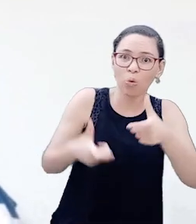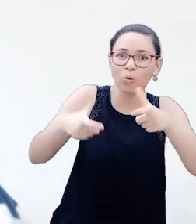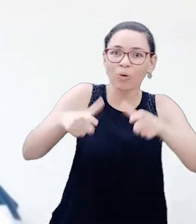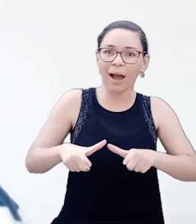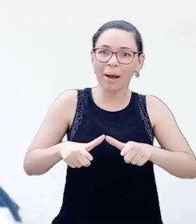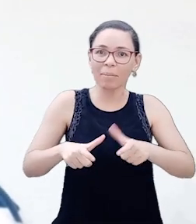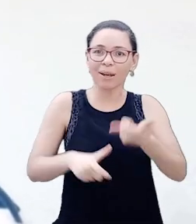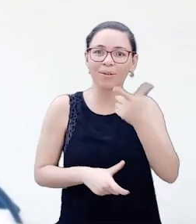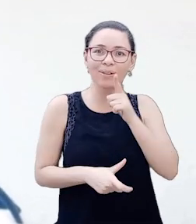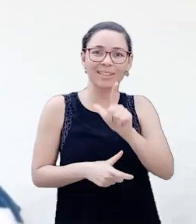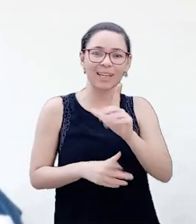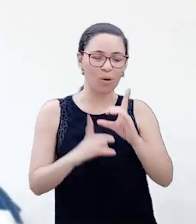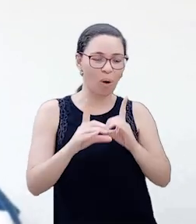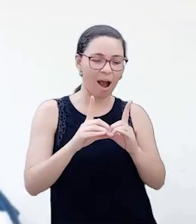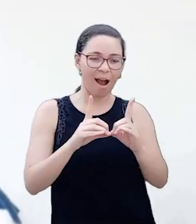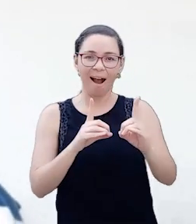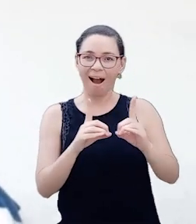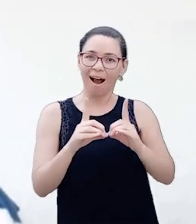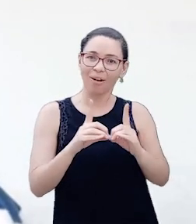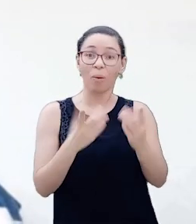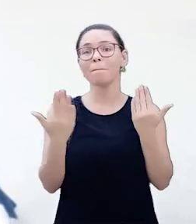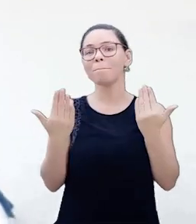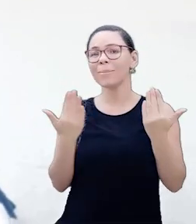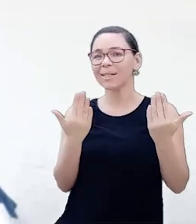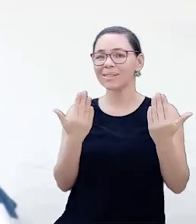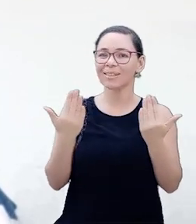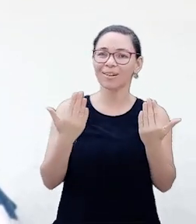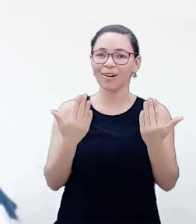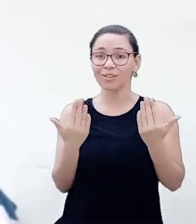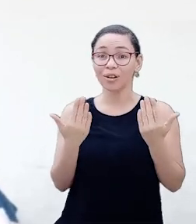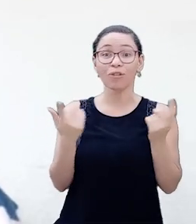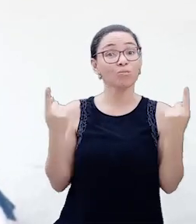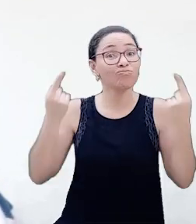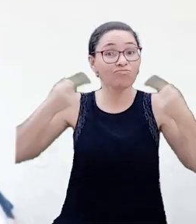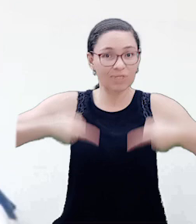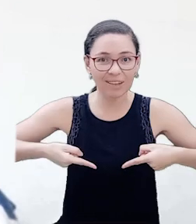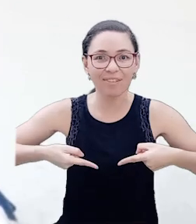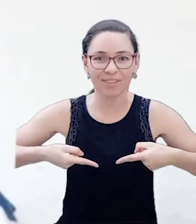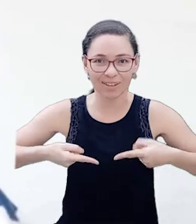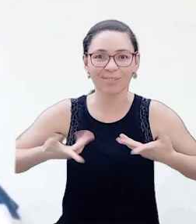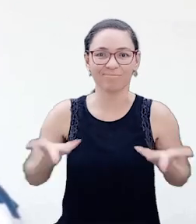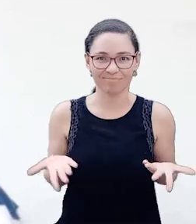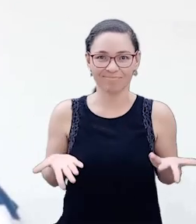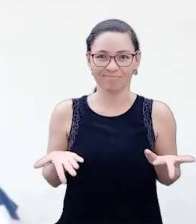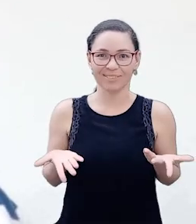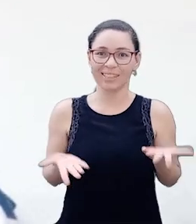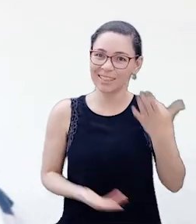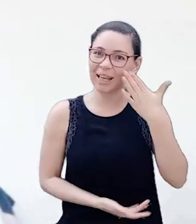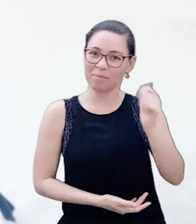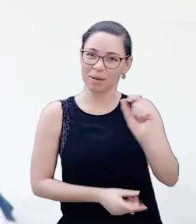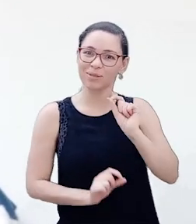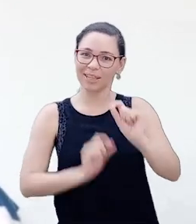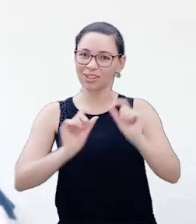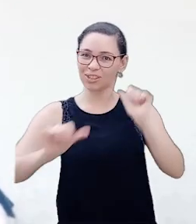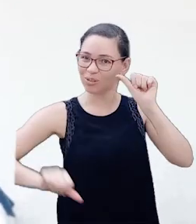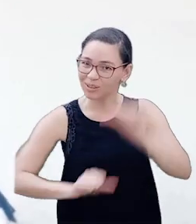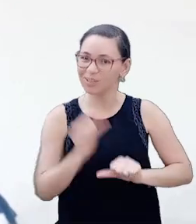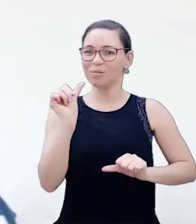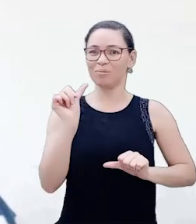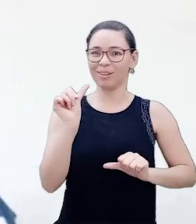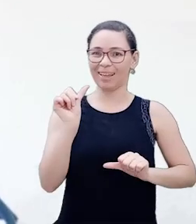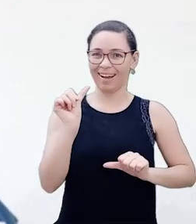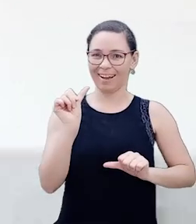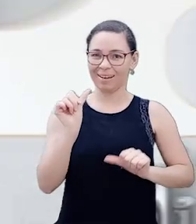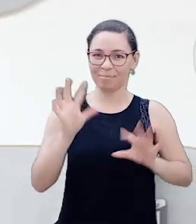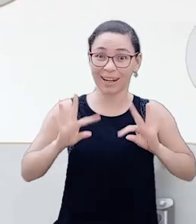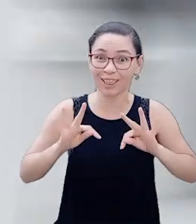conosco. Então, esse período foi um período de grande adaptação, não só para nós, mas para todos os atletas e praticantes